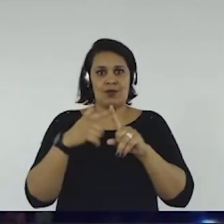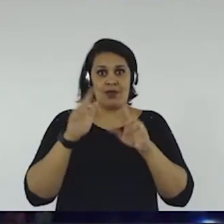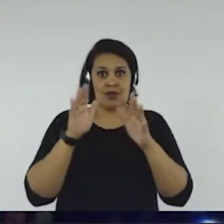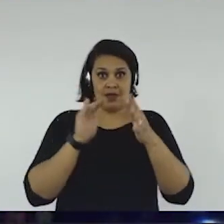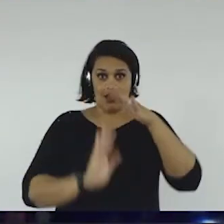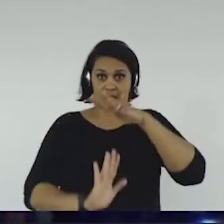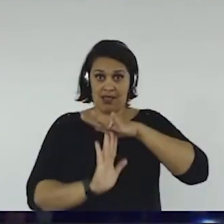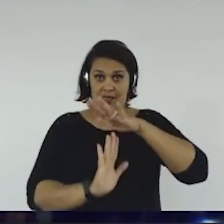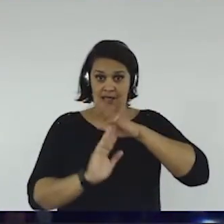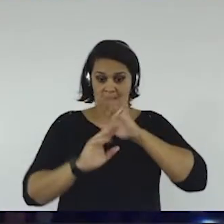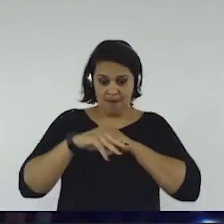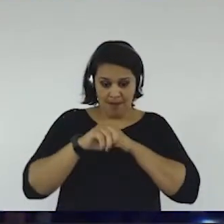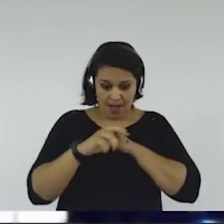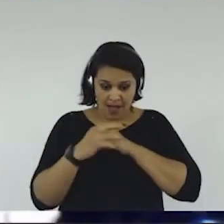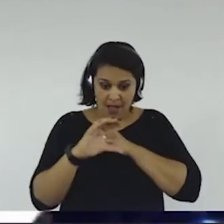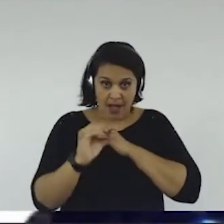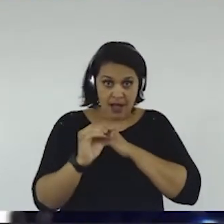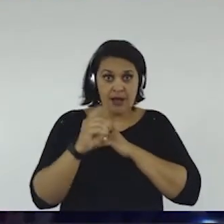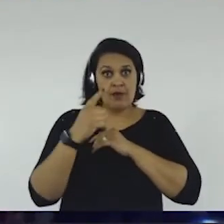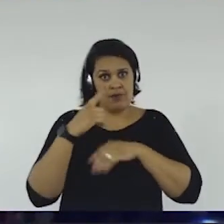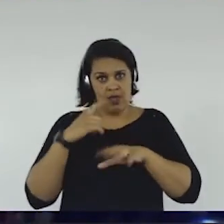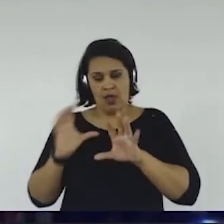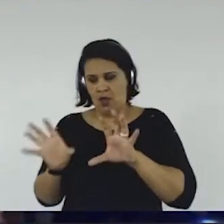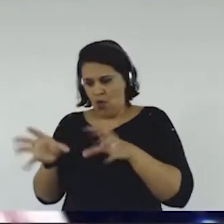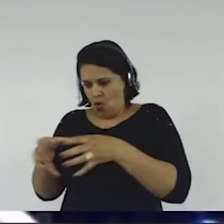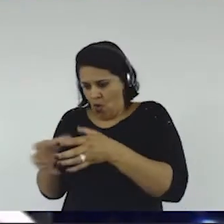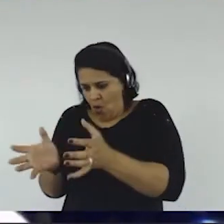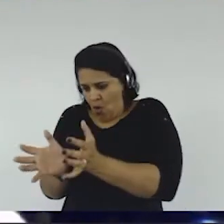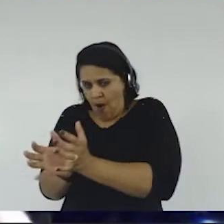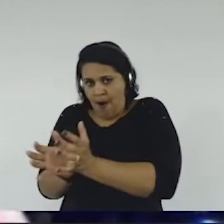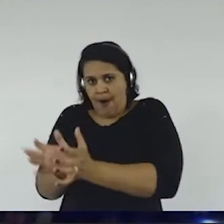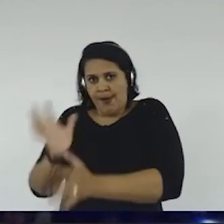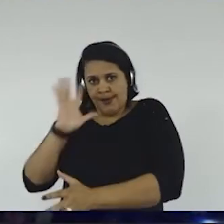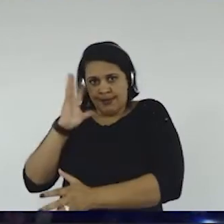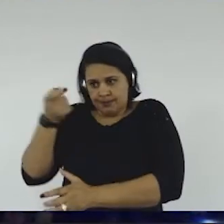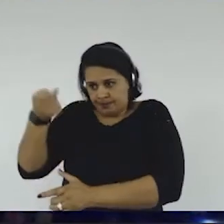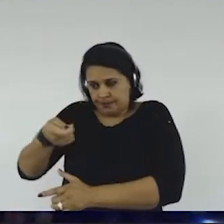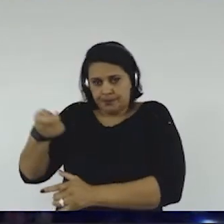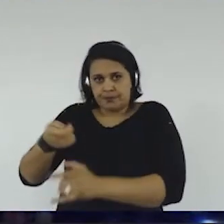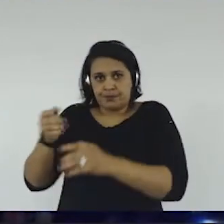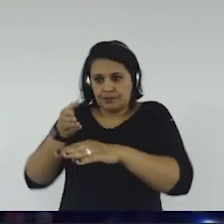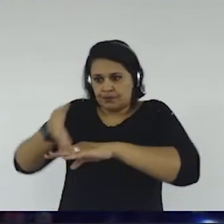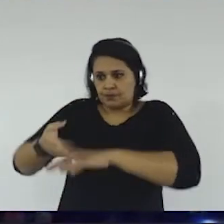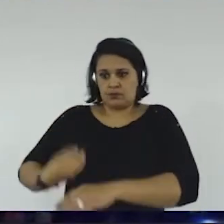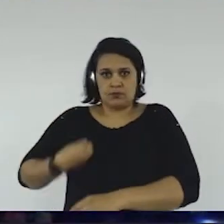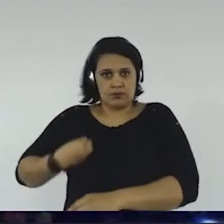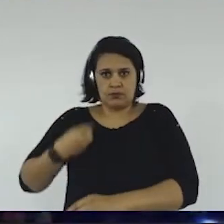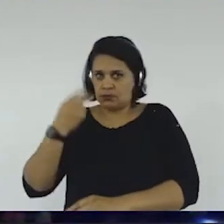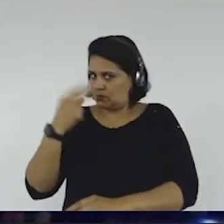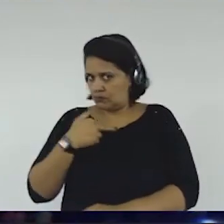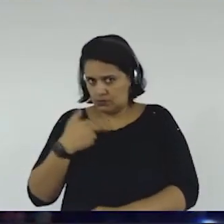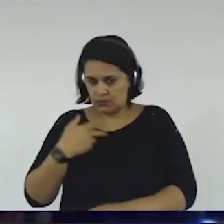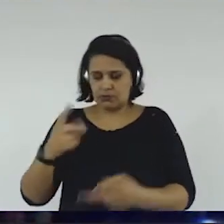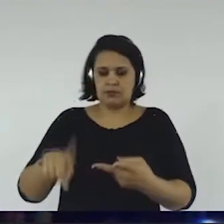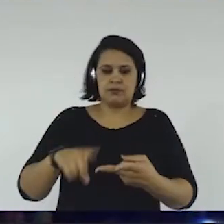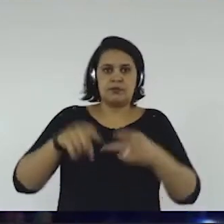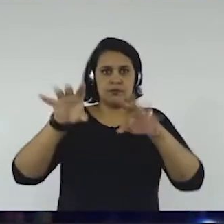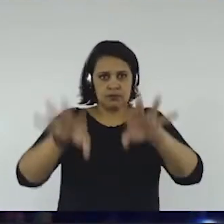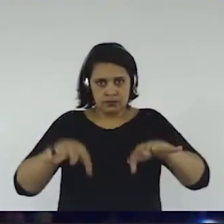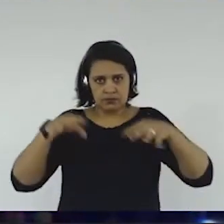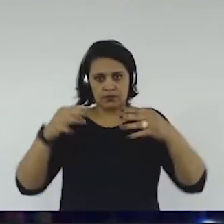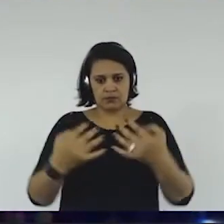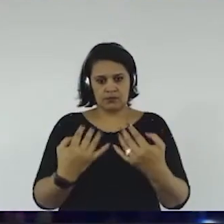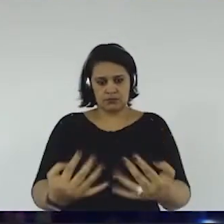de março, os centros de arbitragem fechados para o atendimento presencial, as audiências ocorrendo fundamentalmente por